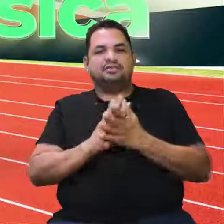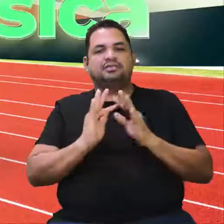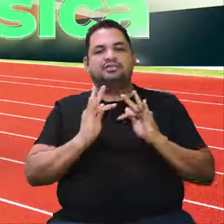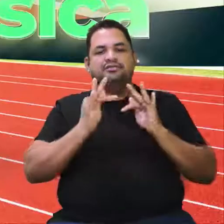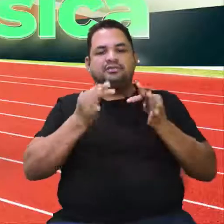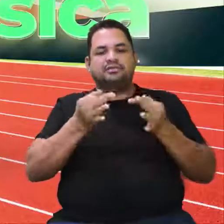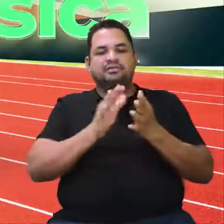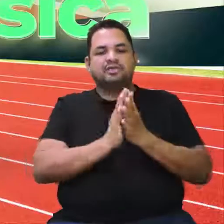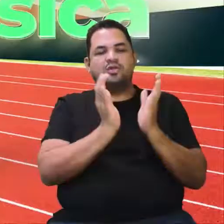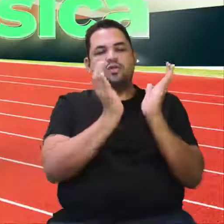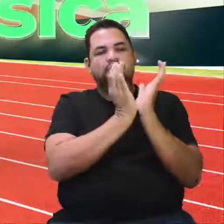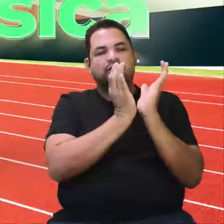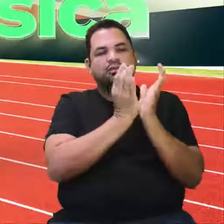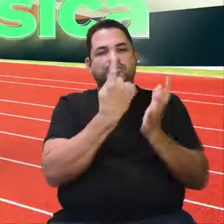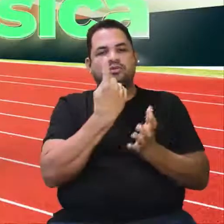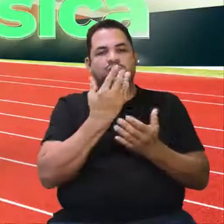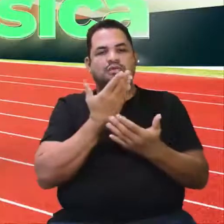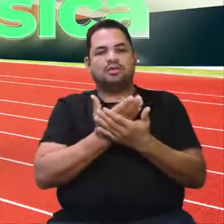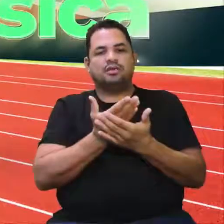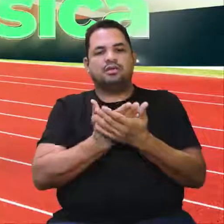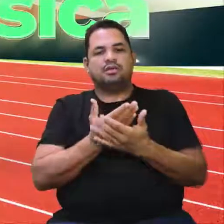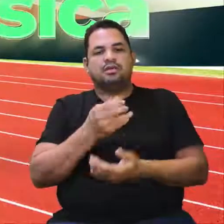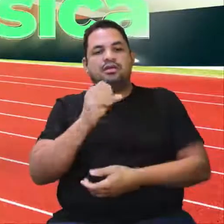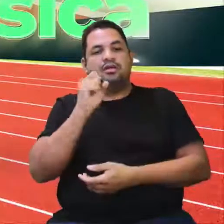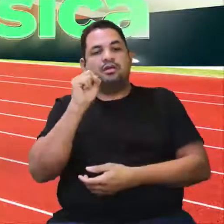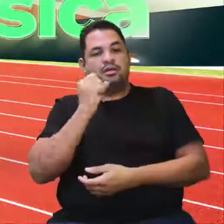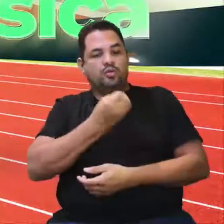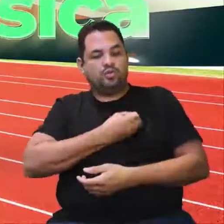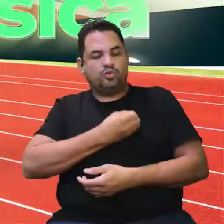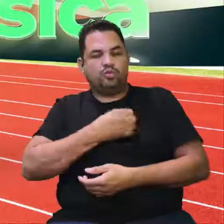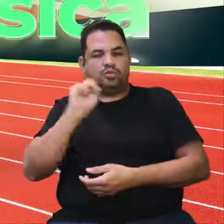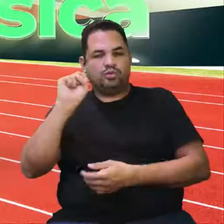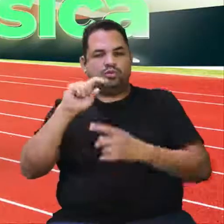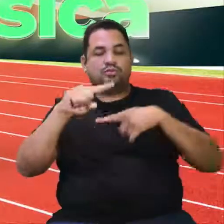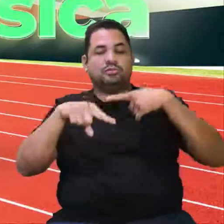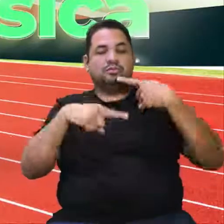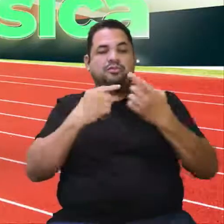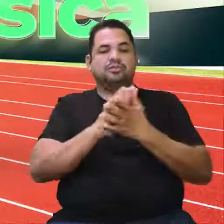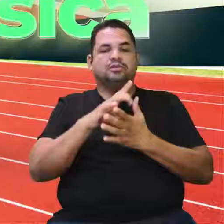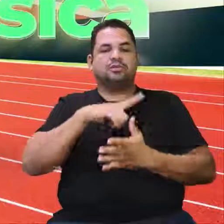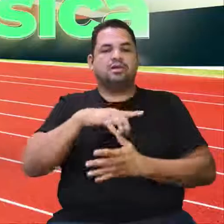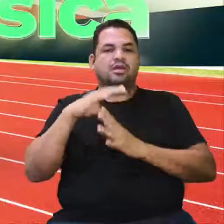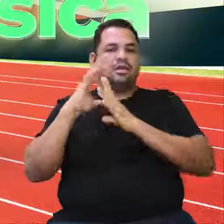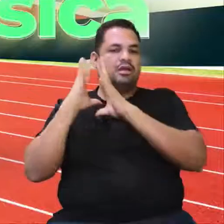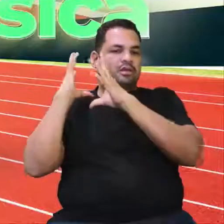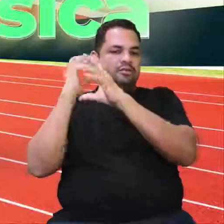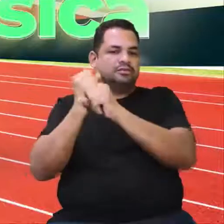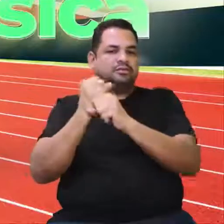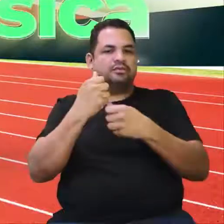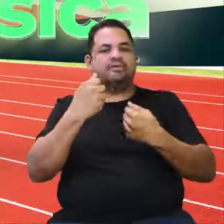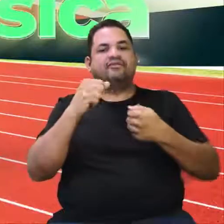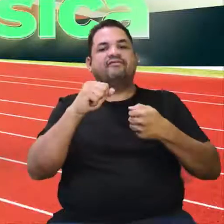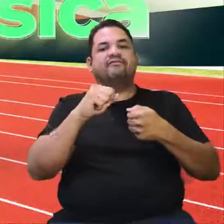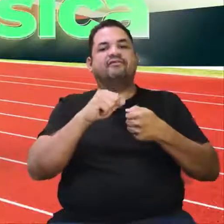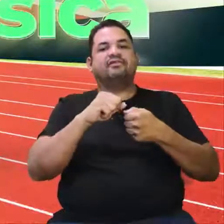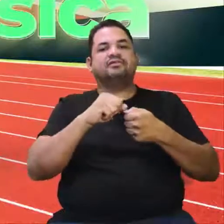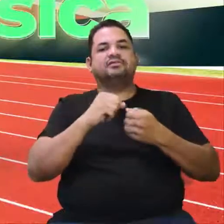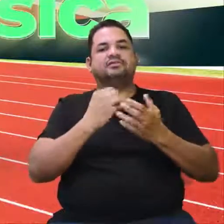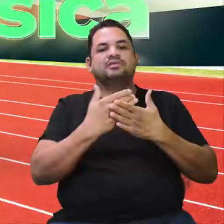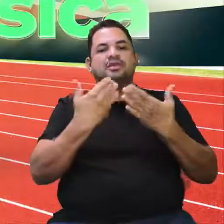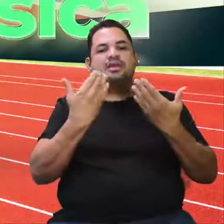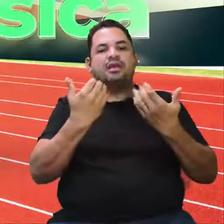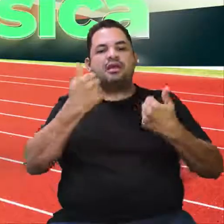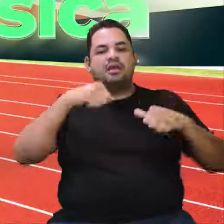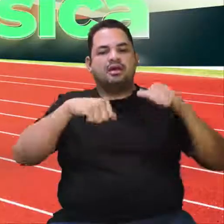nossa unidade 1, hoje na aula 8, a próxima aula já é revisão para avaliação. Tivemos umas abordagens